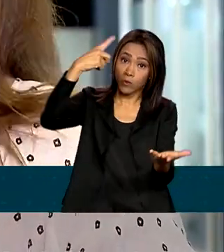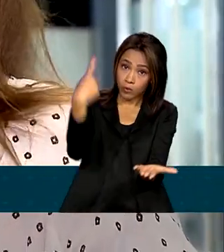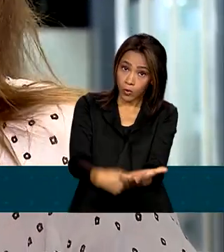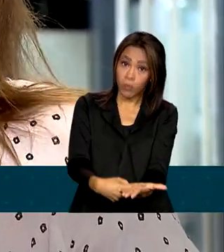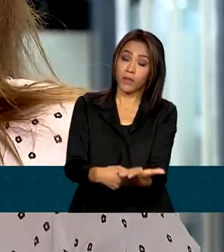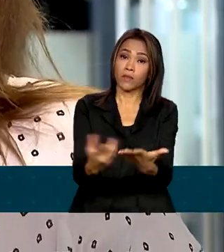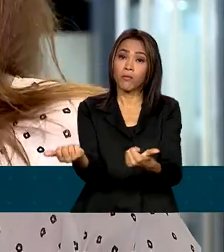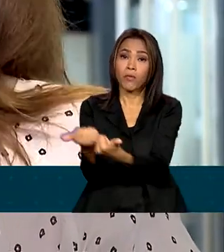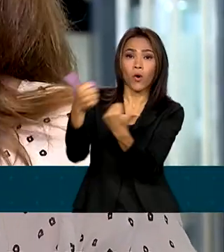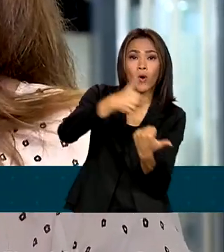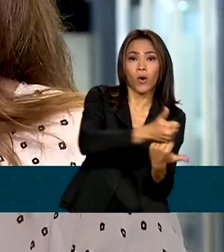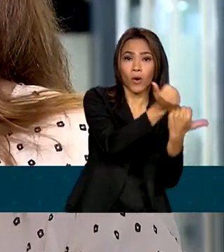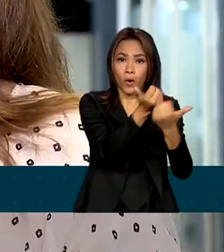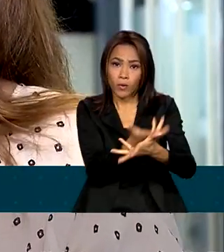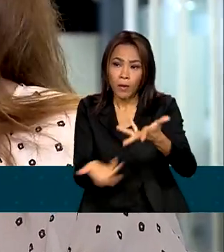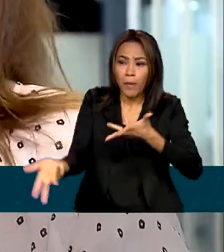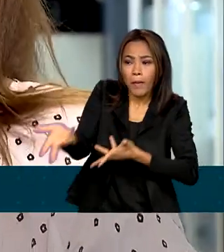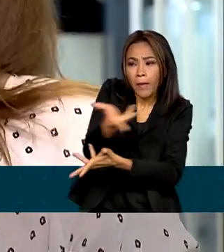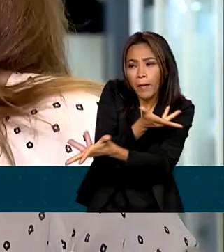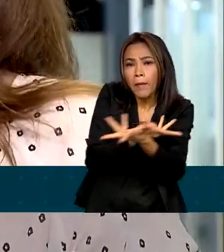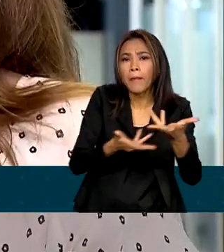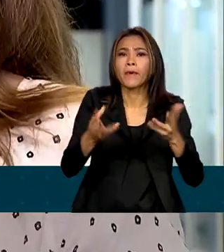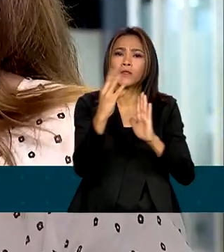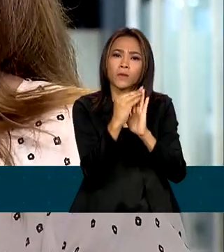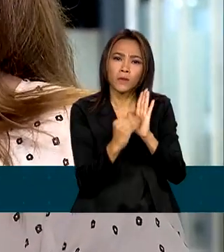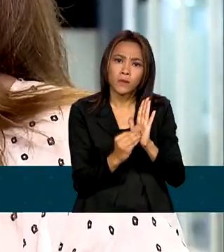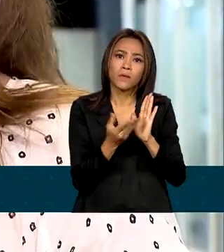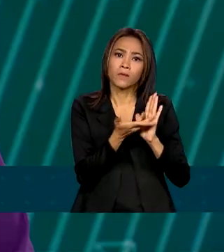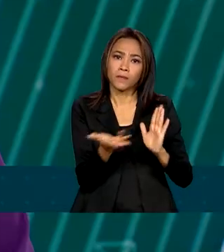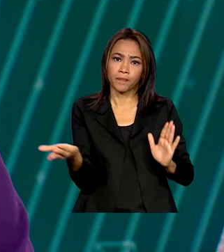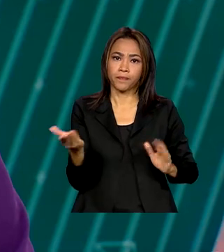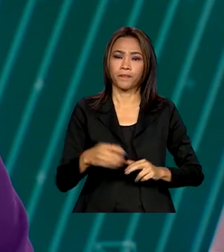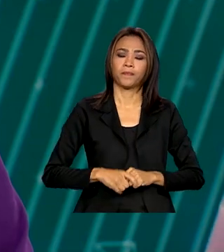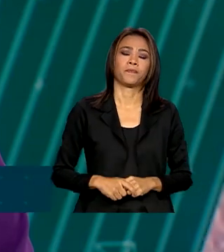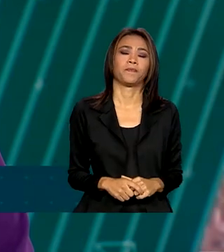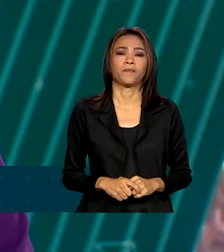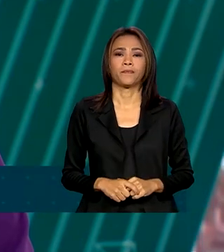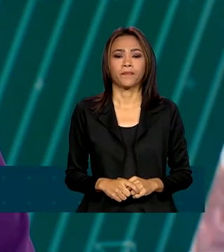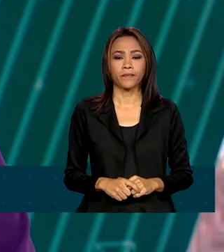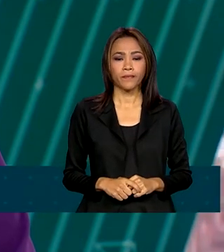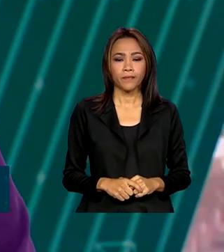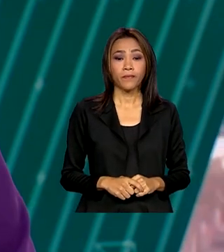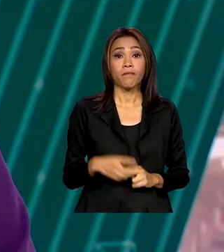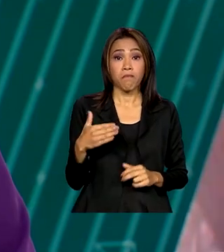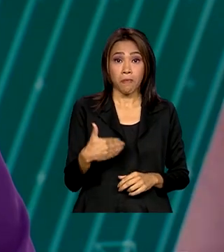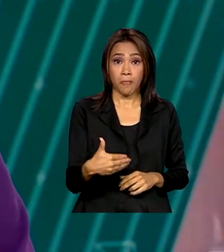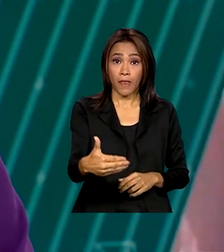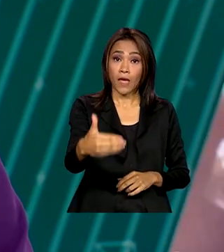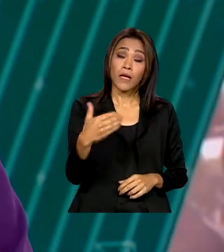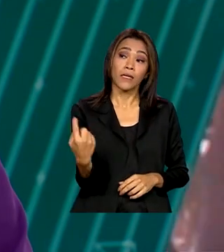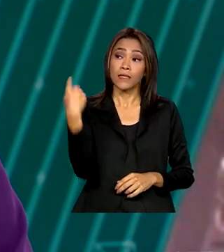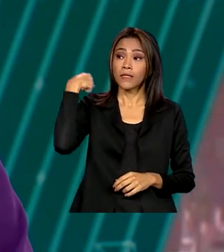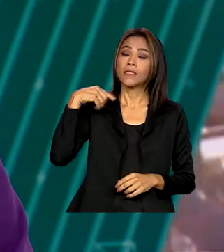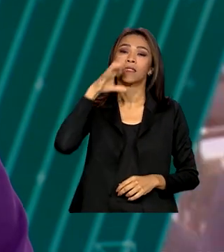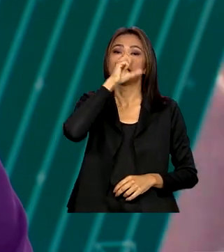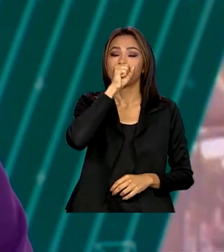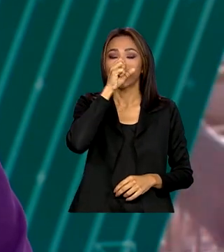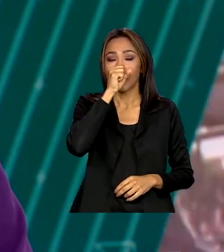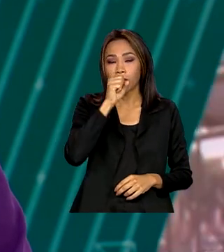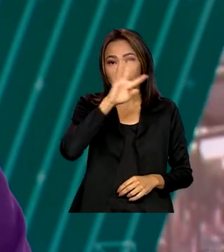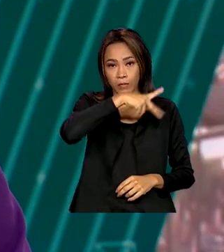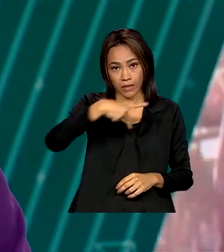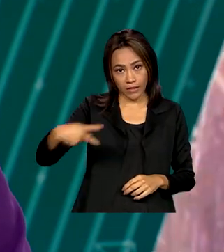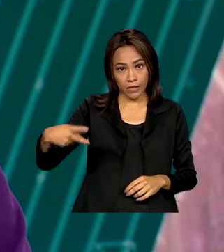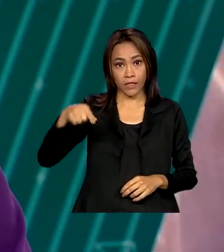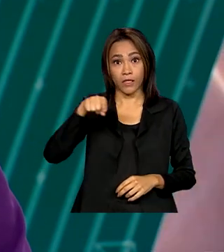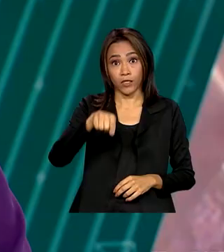mútua, de intercâmbio de conteúdos, de coproducções. No sábado, o presidente Lula viajou até o